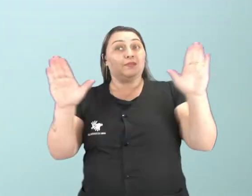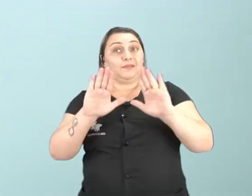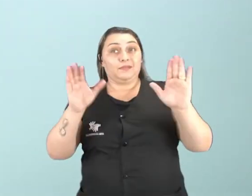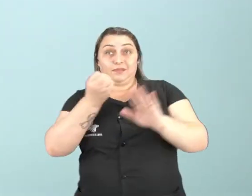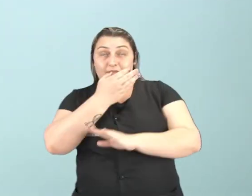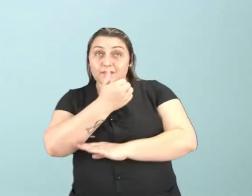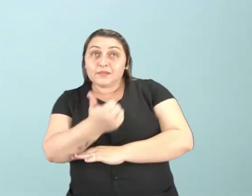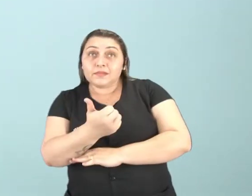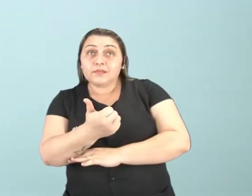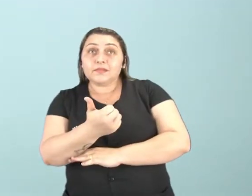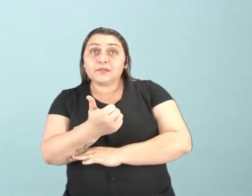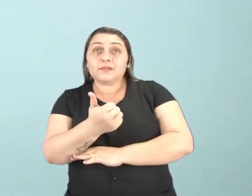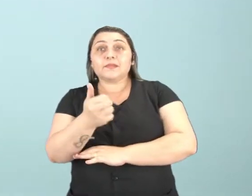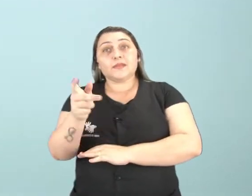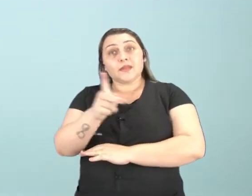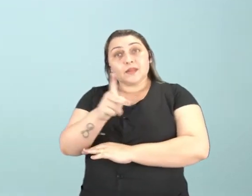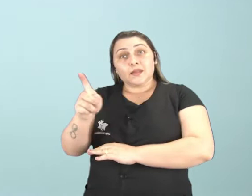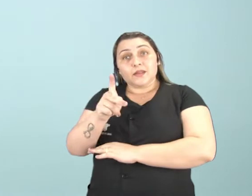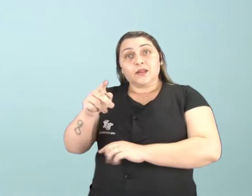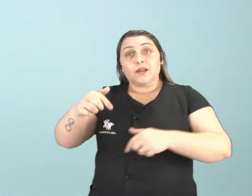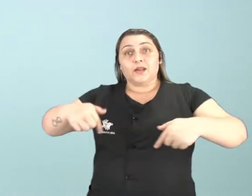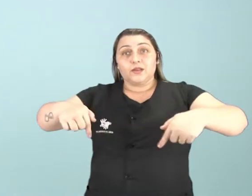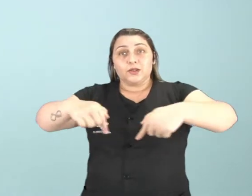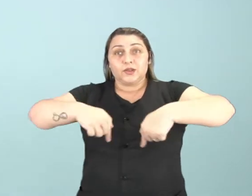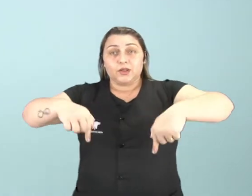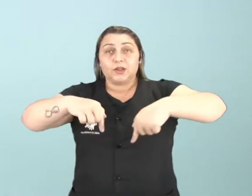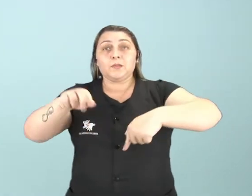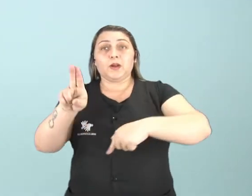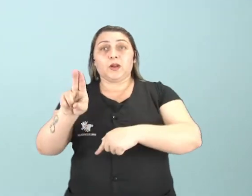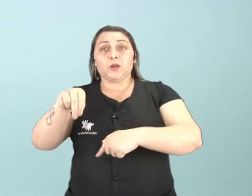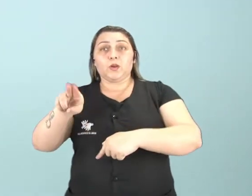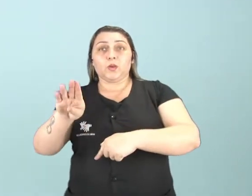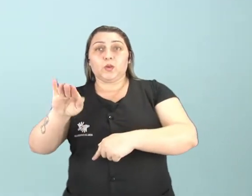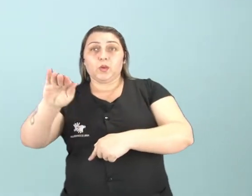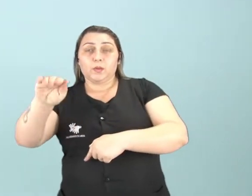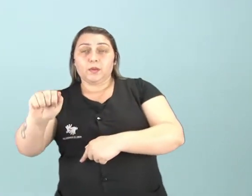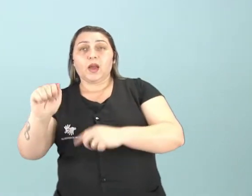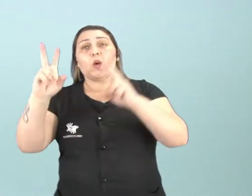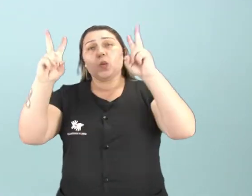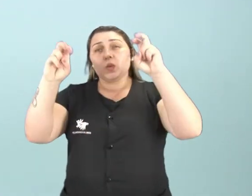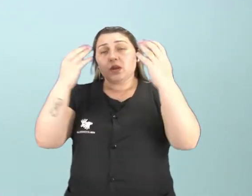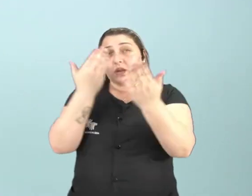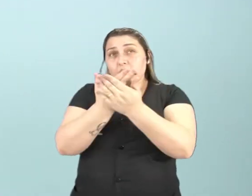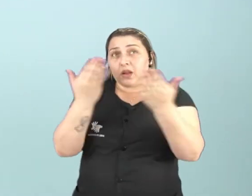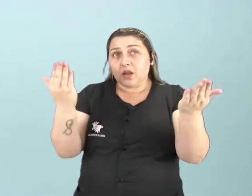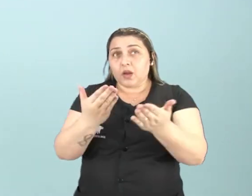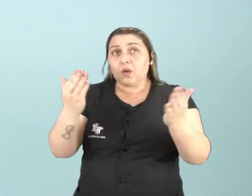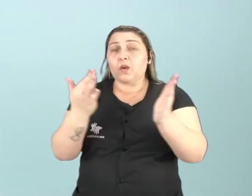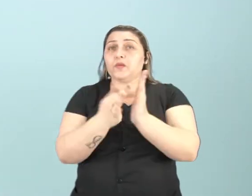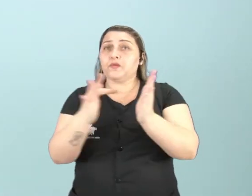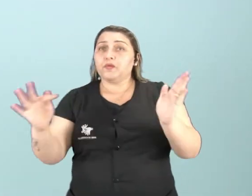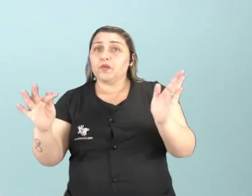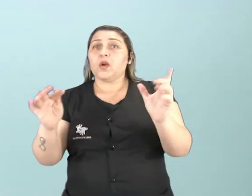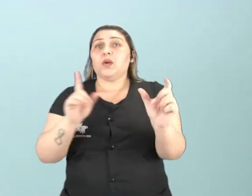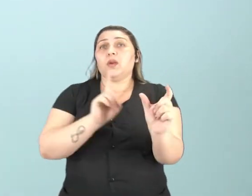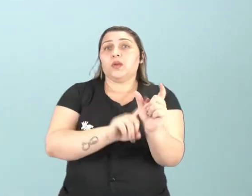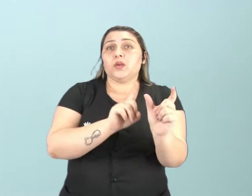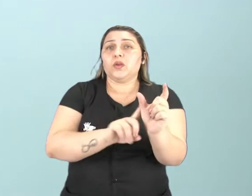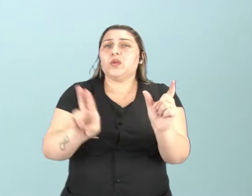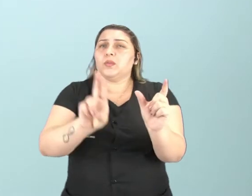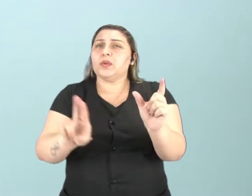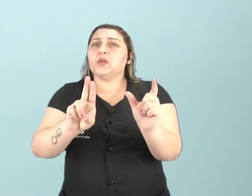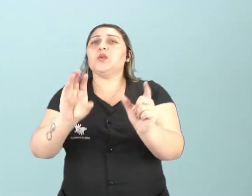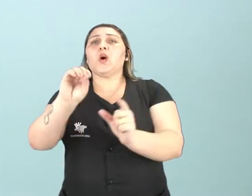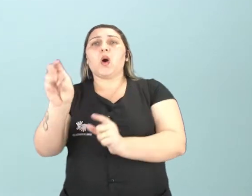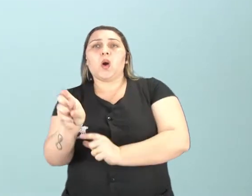Olá, tudo bem? Aqui é a professora de Química, me chamo Núbia Mello e o tema da nossa aula de hoje é Fórmulas e Nomenclatura dos